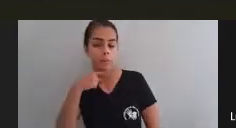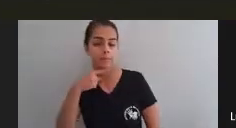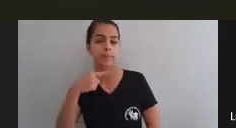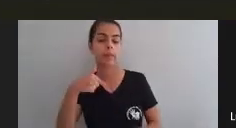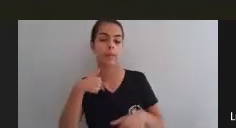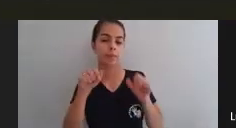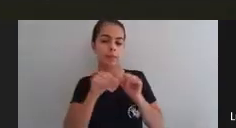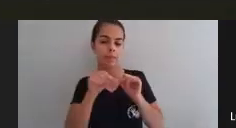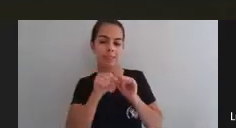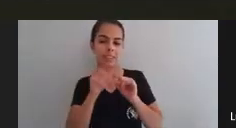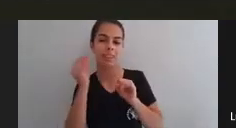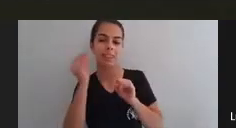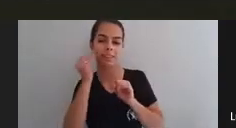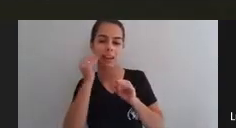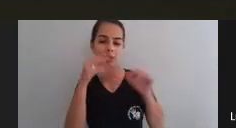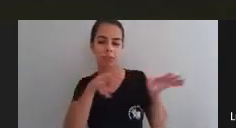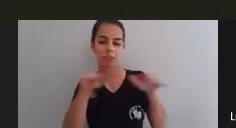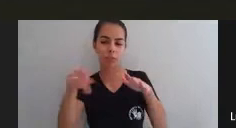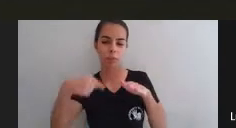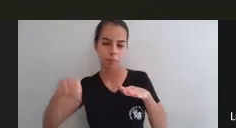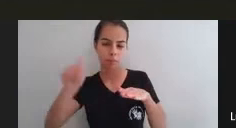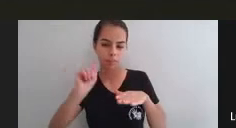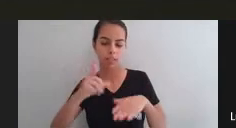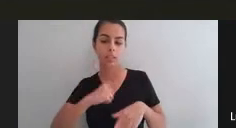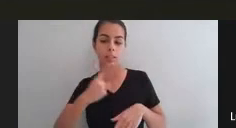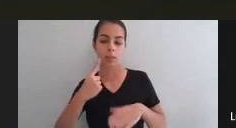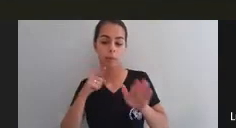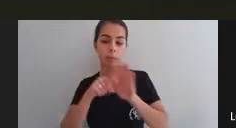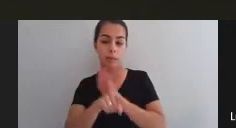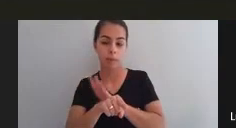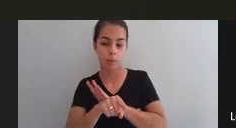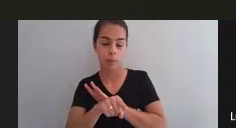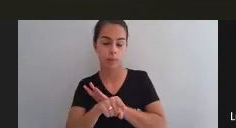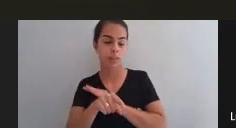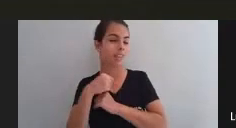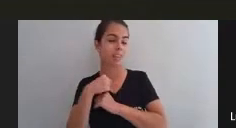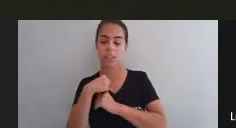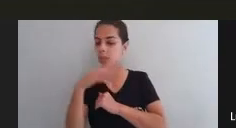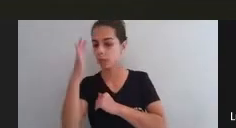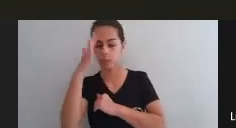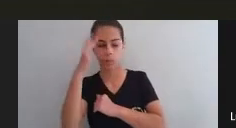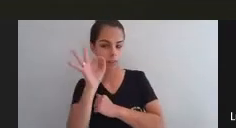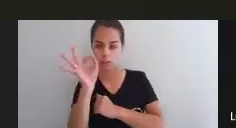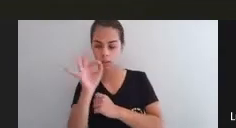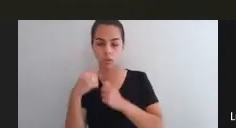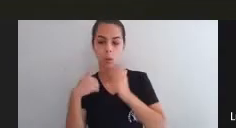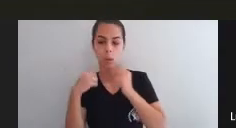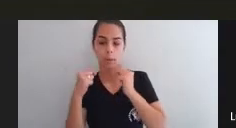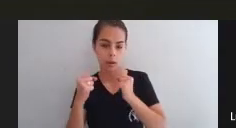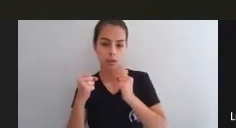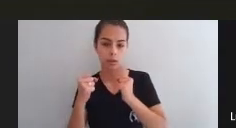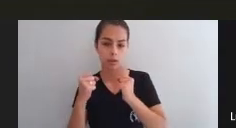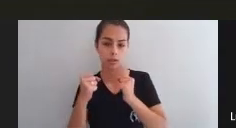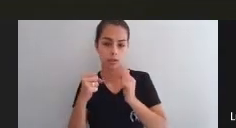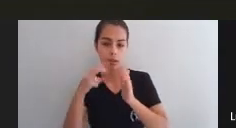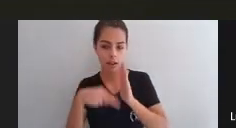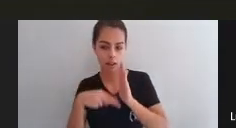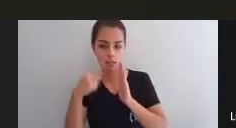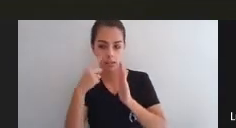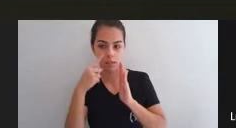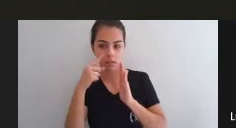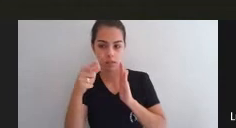fazer o teste da semana passada e teve uma questão assim que eu realmente não entendi. Eu posso lê-la aqui para ver se o